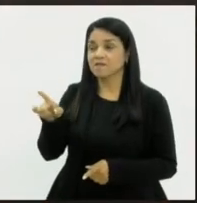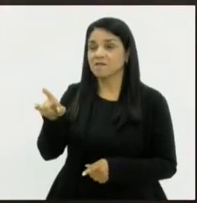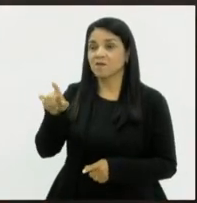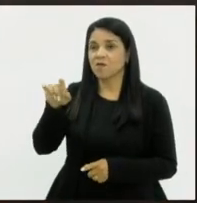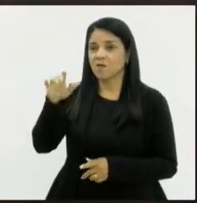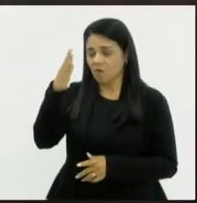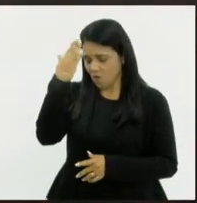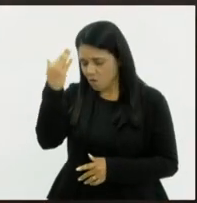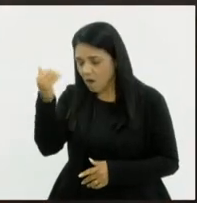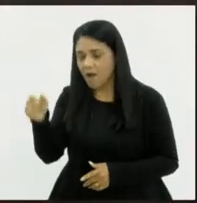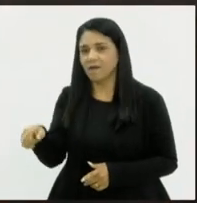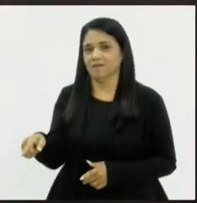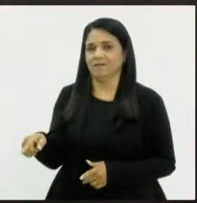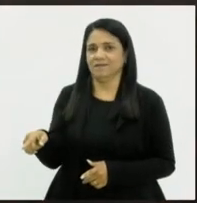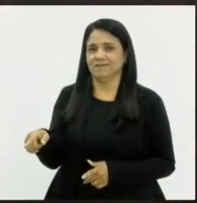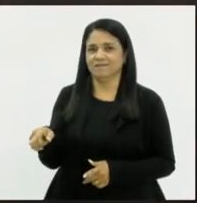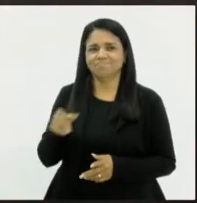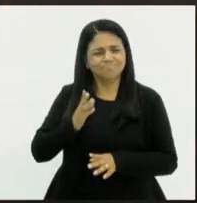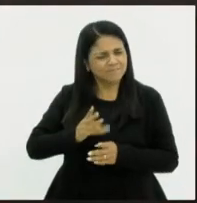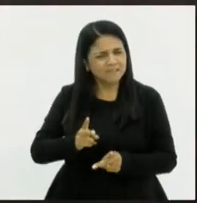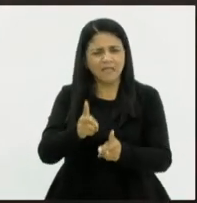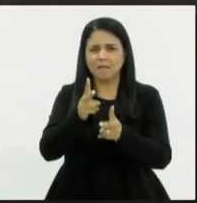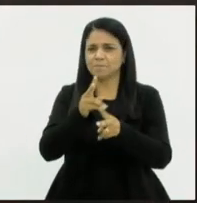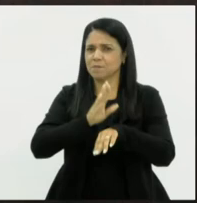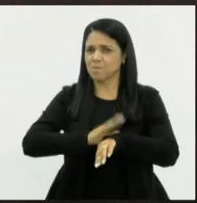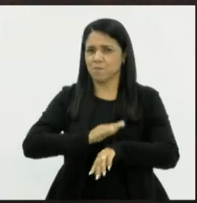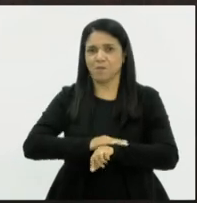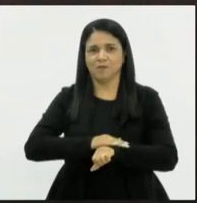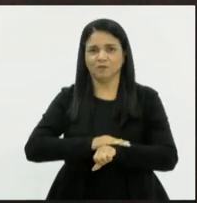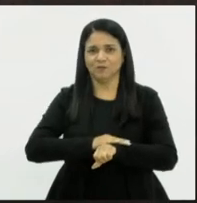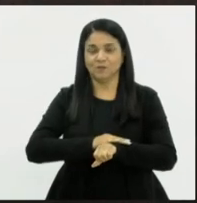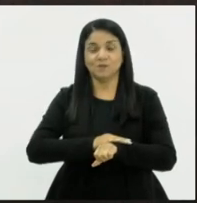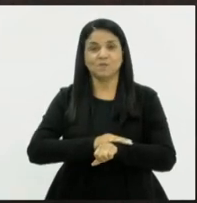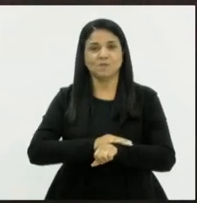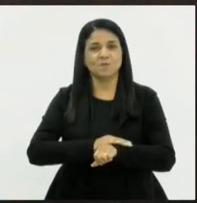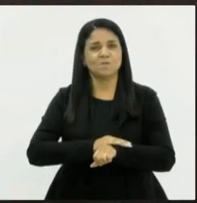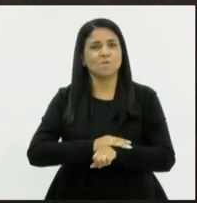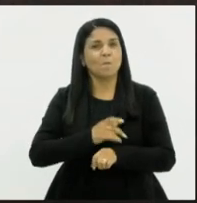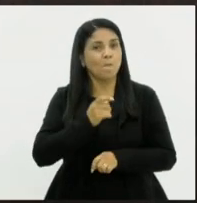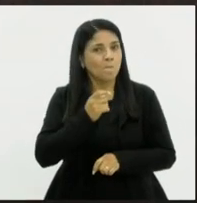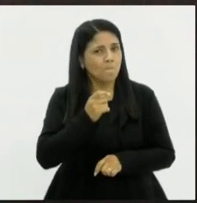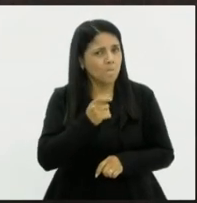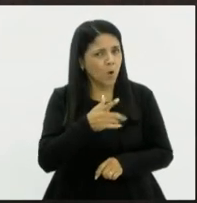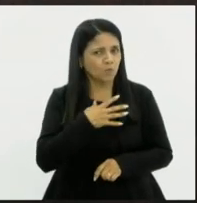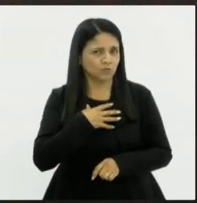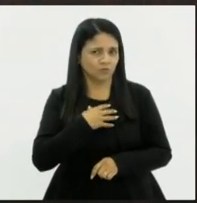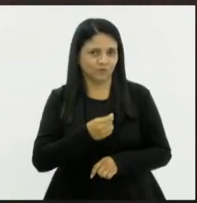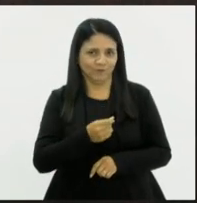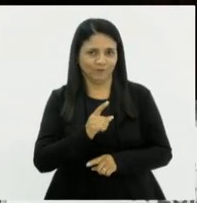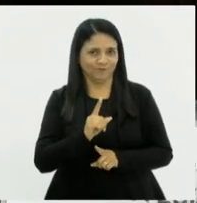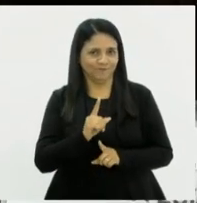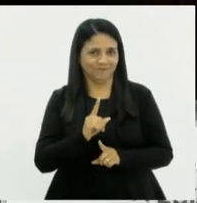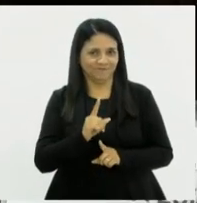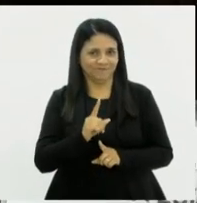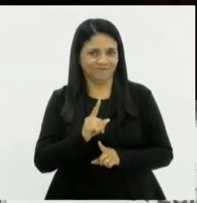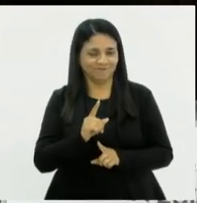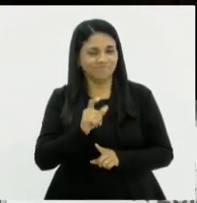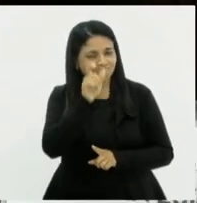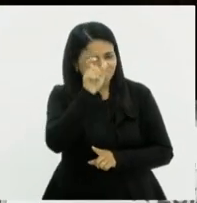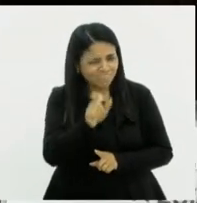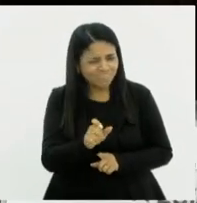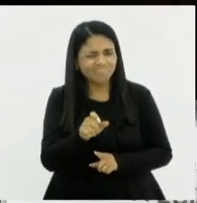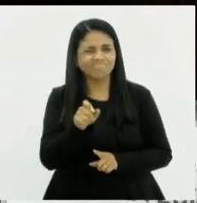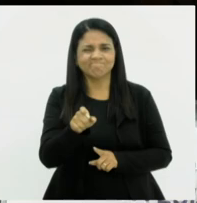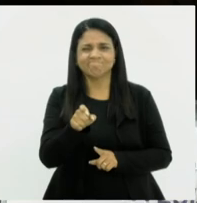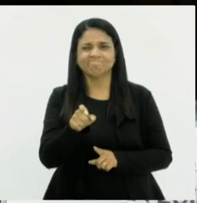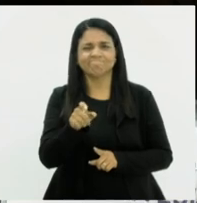honrado seu pai em todos os momentos, e isso são para poucos. Você tem feito isso com muita sabedoria, com